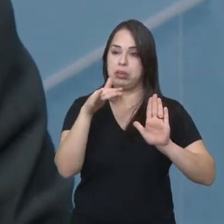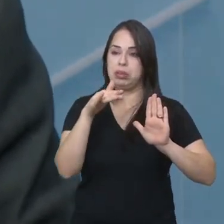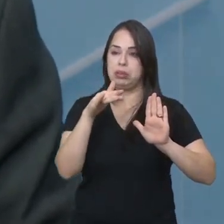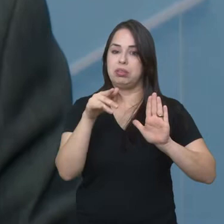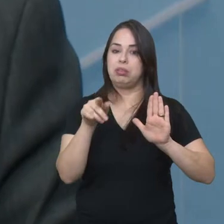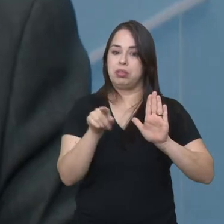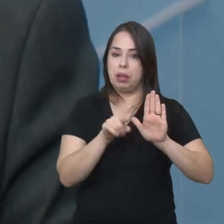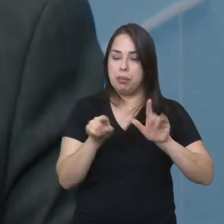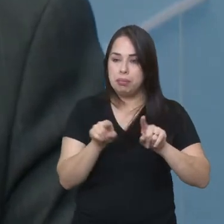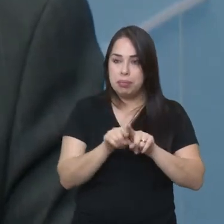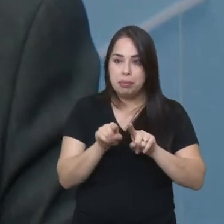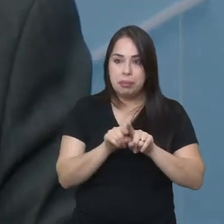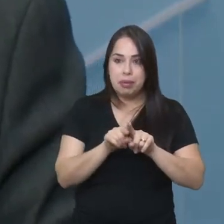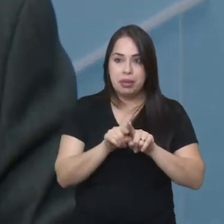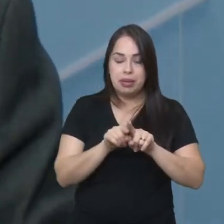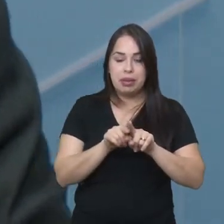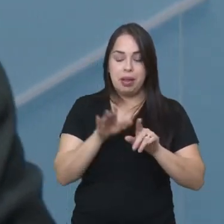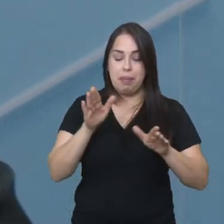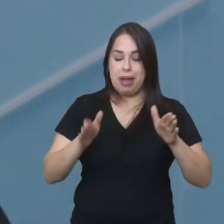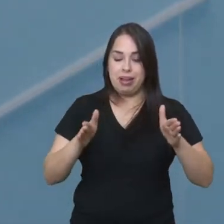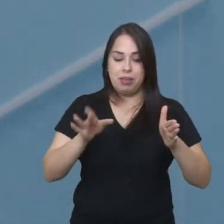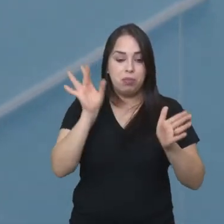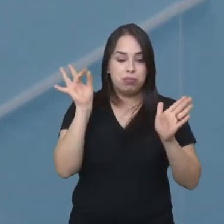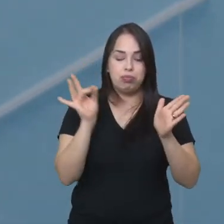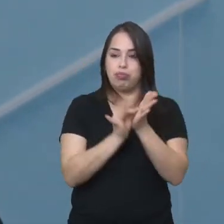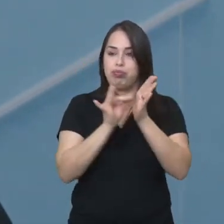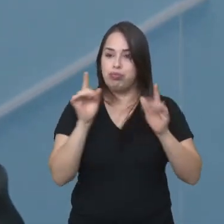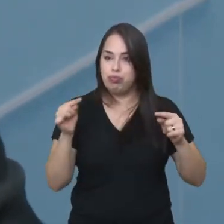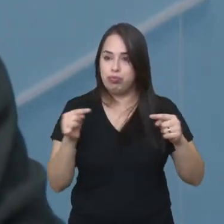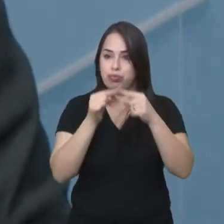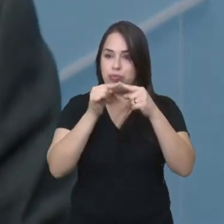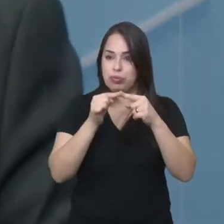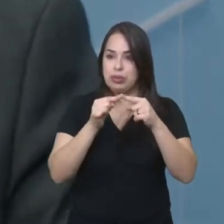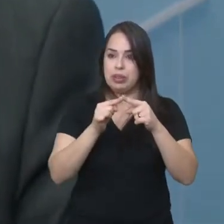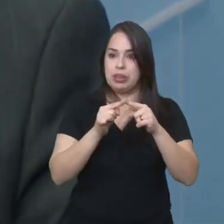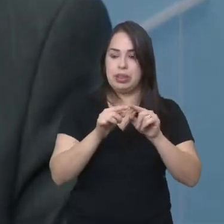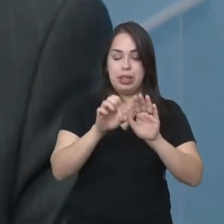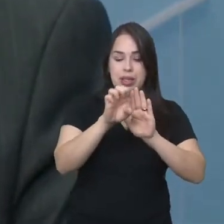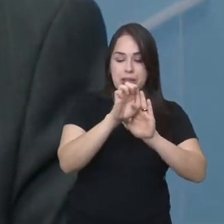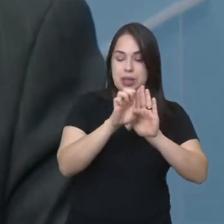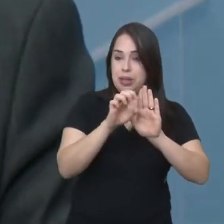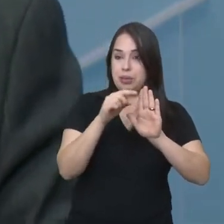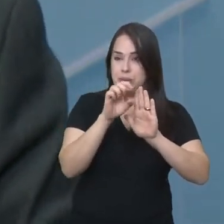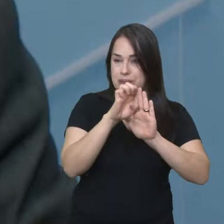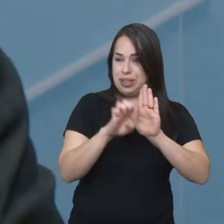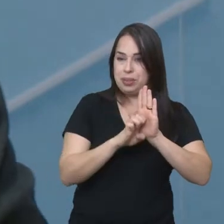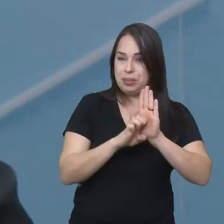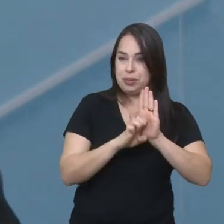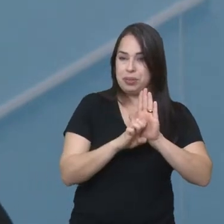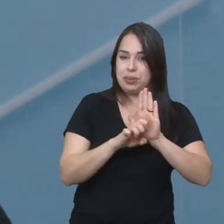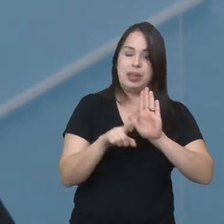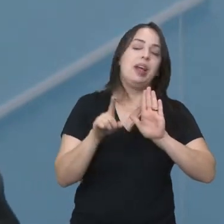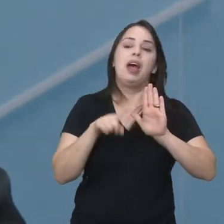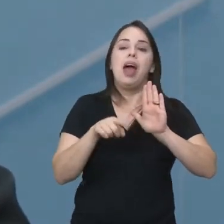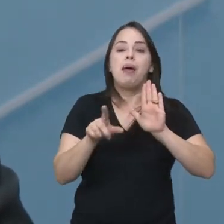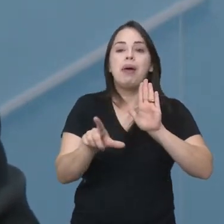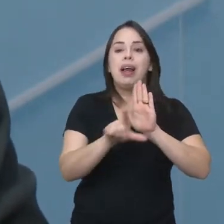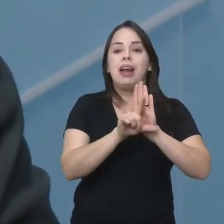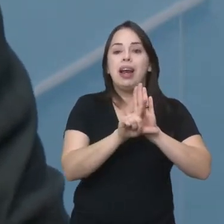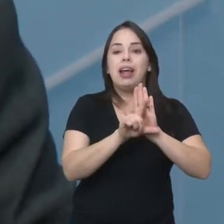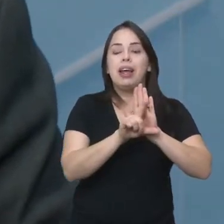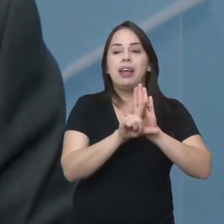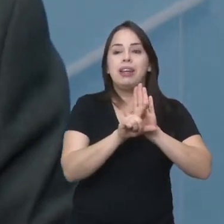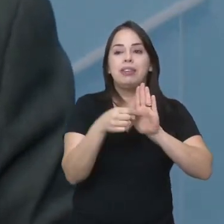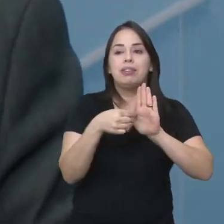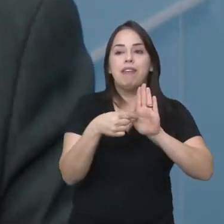aplicada ao nosso tempo. Né? Há pessoas que dizem o seguinte, que o Estatuto da Criança e do Adolescente é uma lei feita para o primeiro